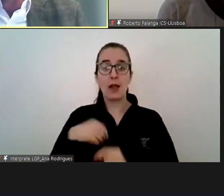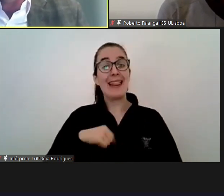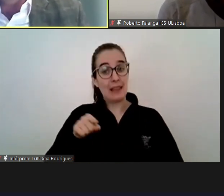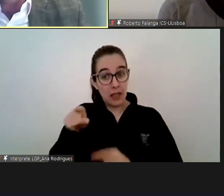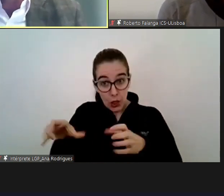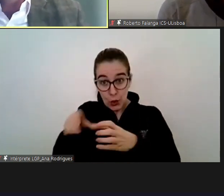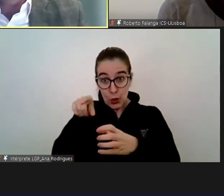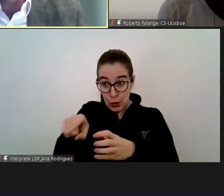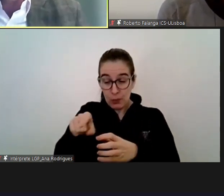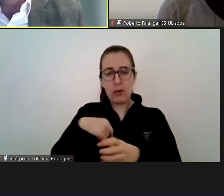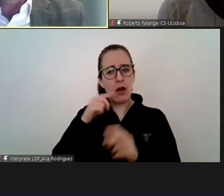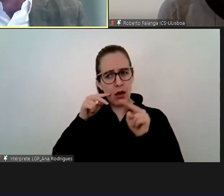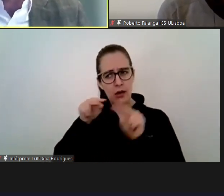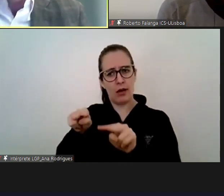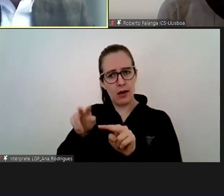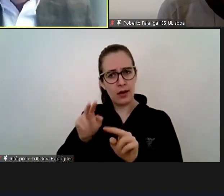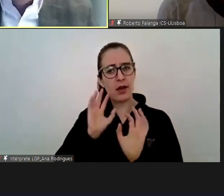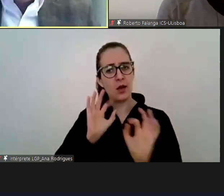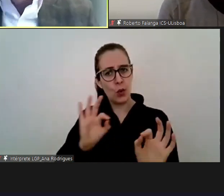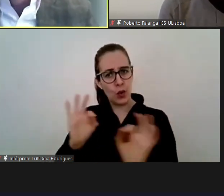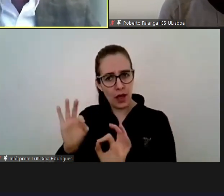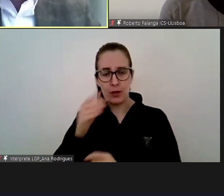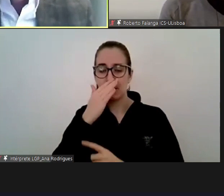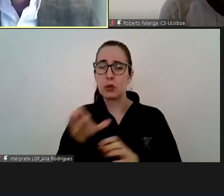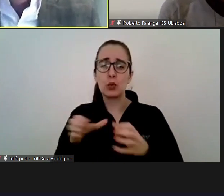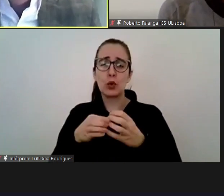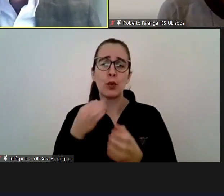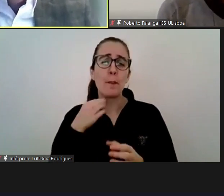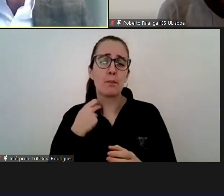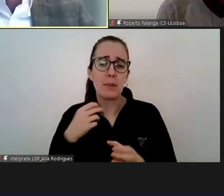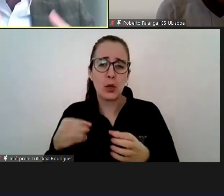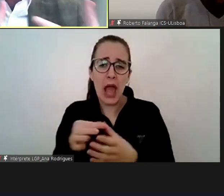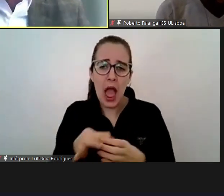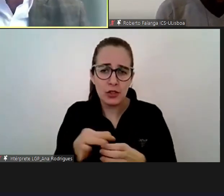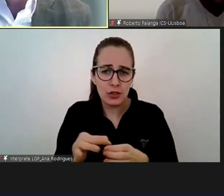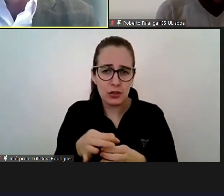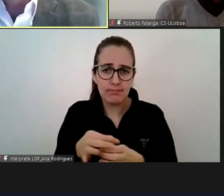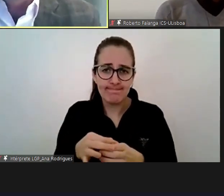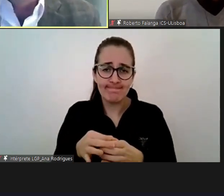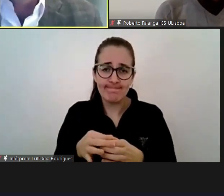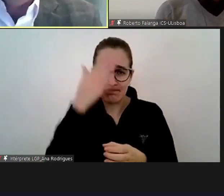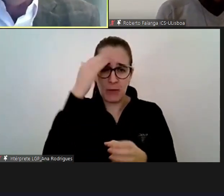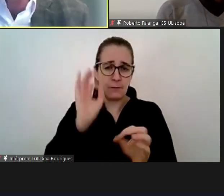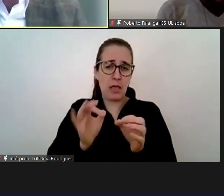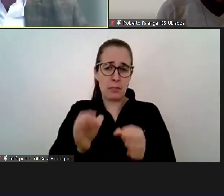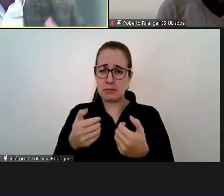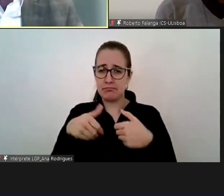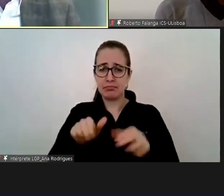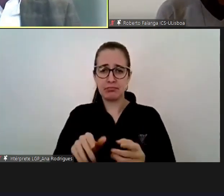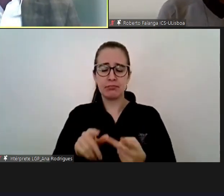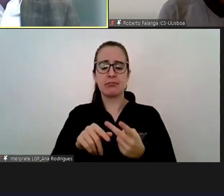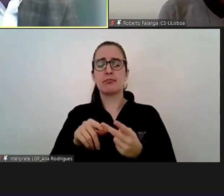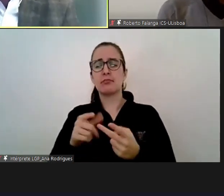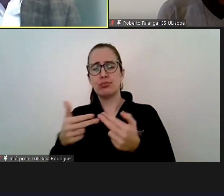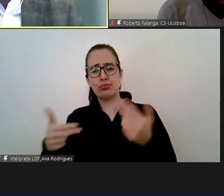com algum cuidado. Estamos a falar de minorias que acham que não vale a pena participar porque ninguém reflete as preferências dessas minorias, etc,